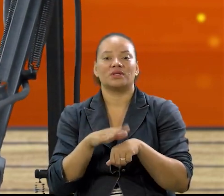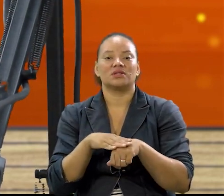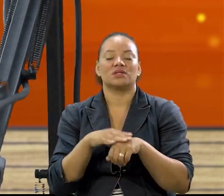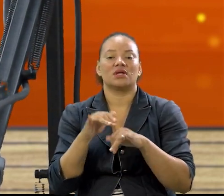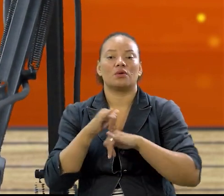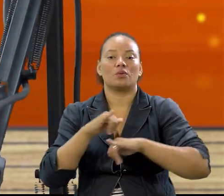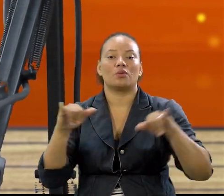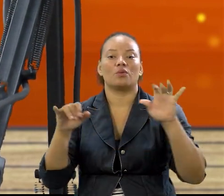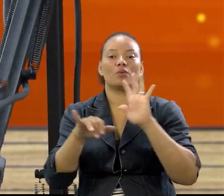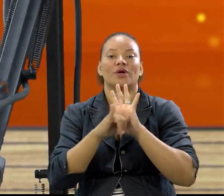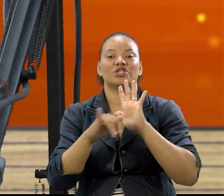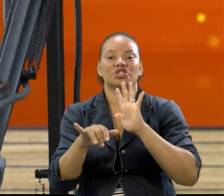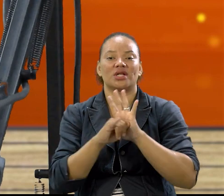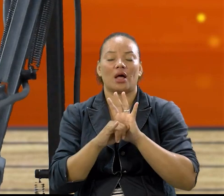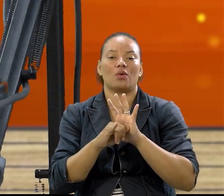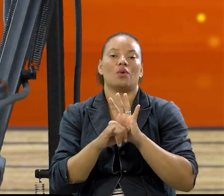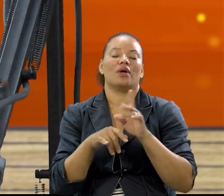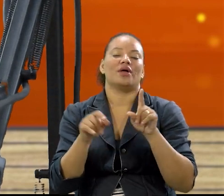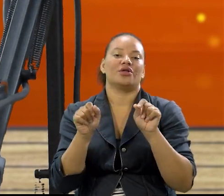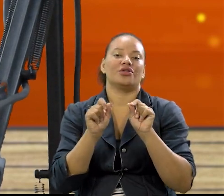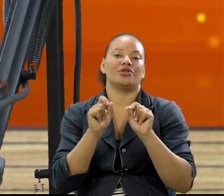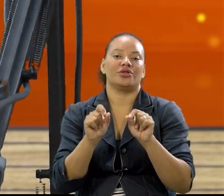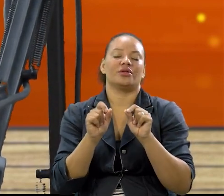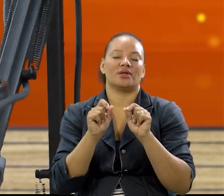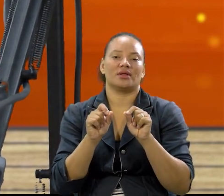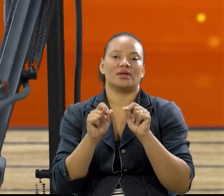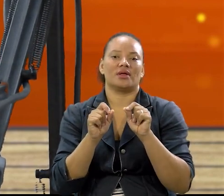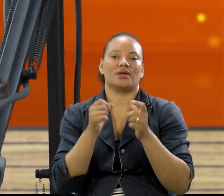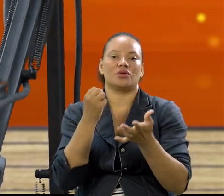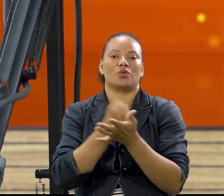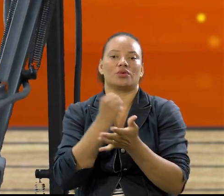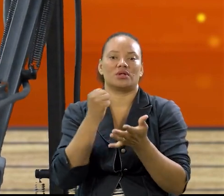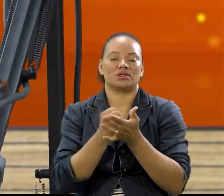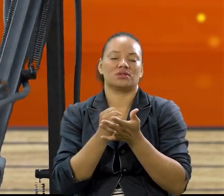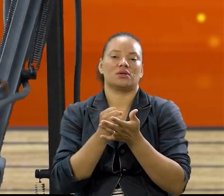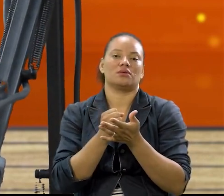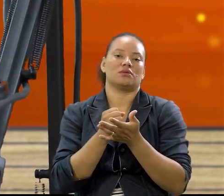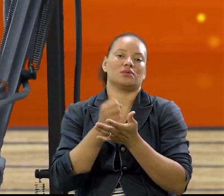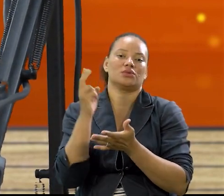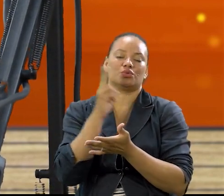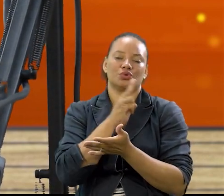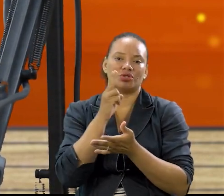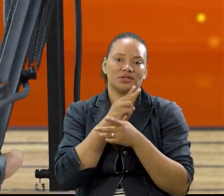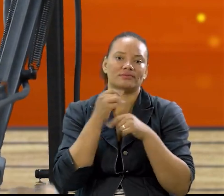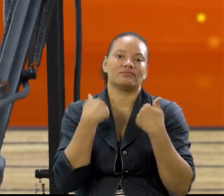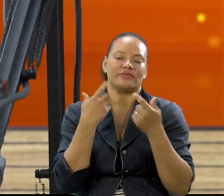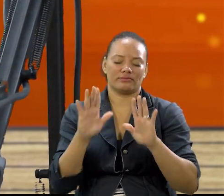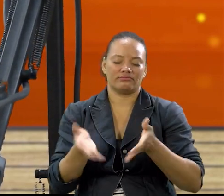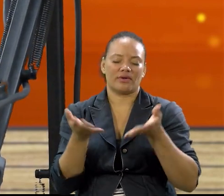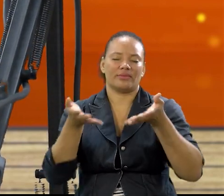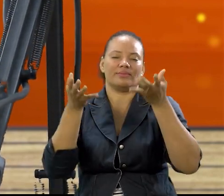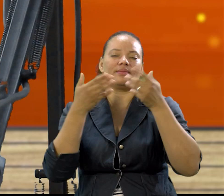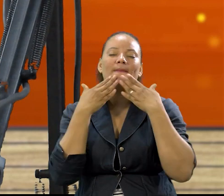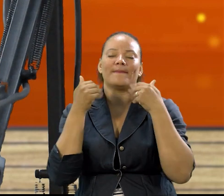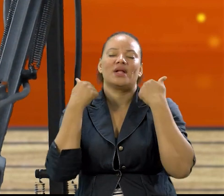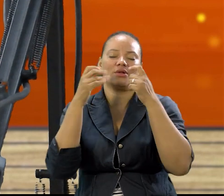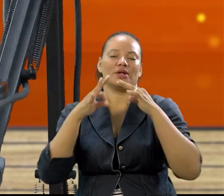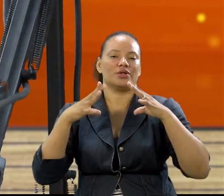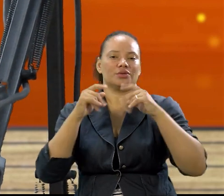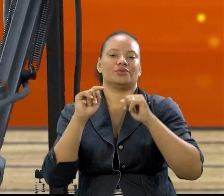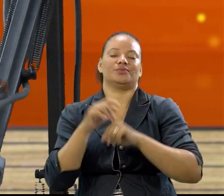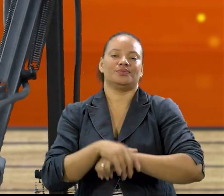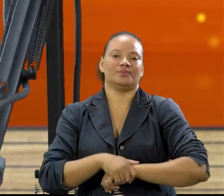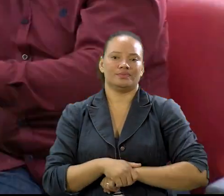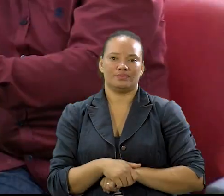recentemente saiu um edital de contratação emergencial e isso vai potencializar não só o cosm como as outras unidades também